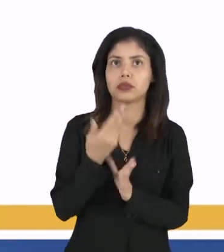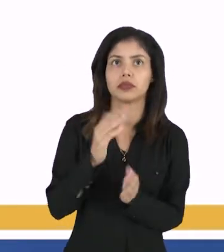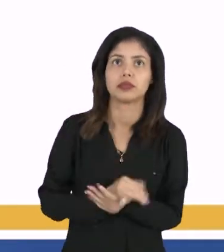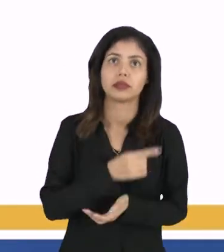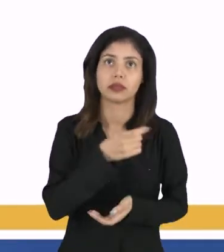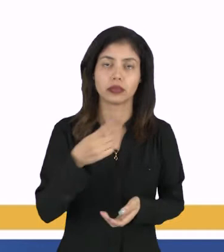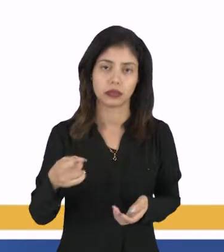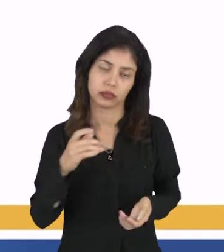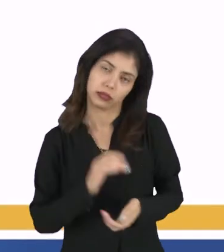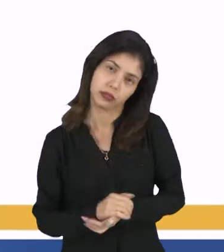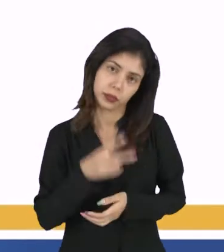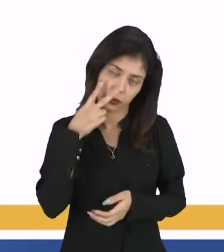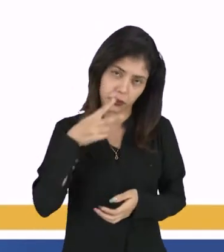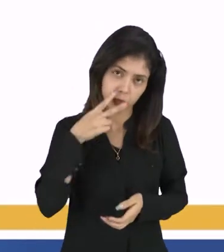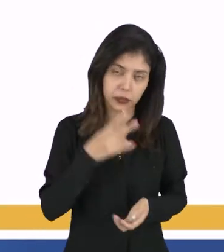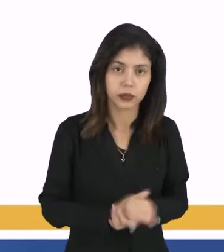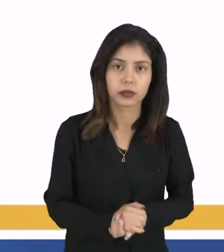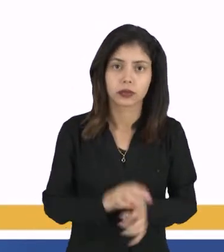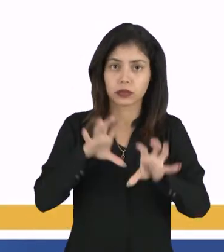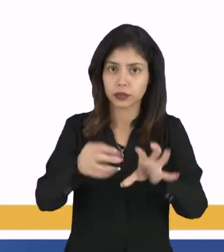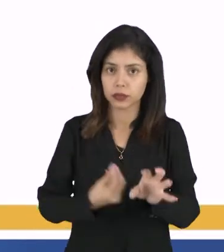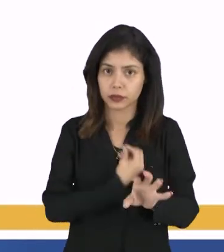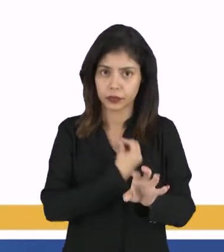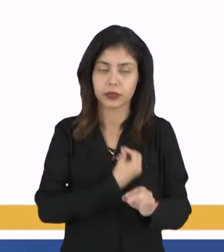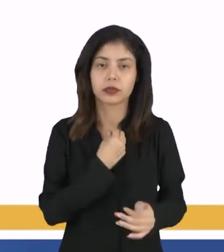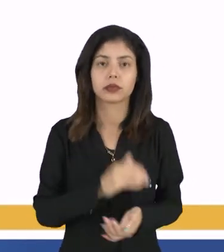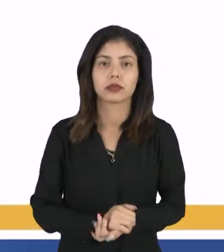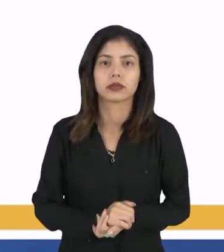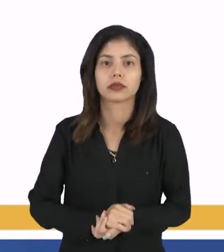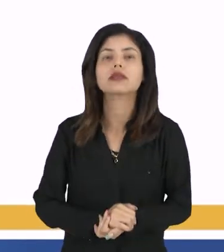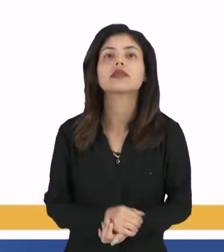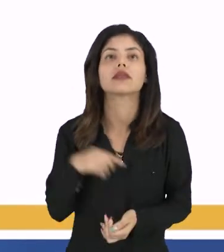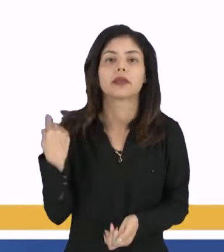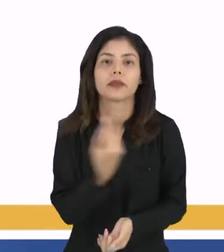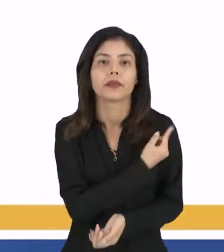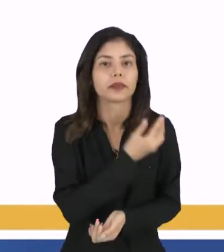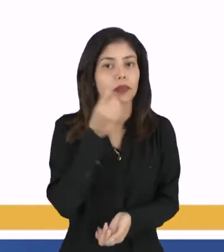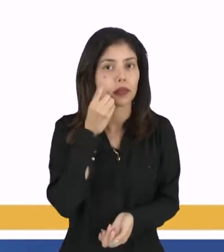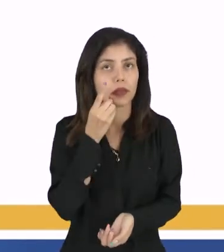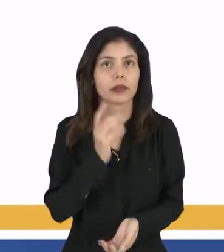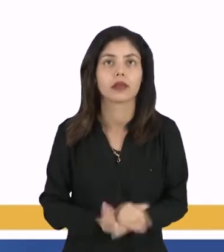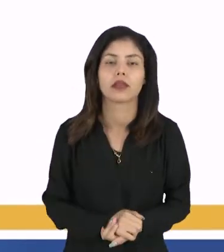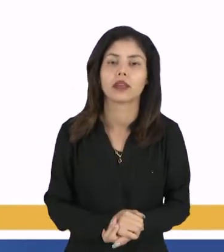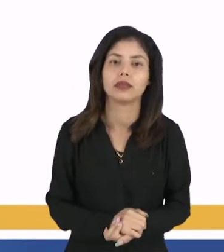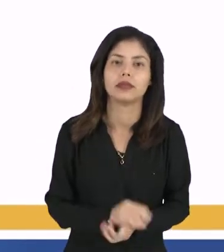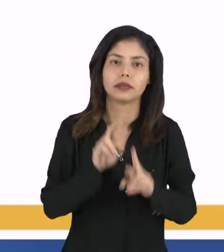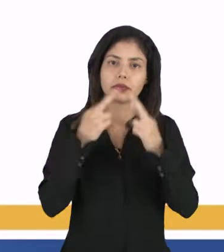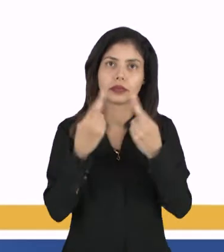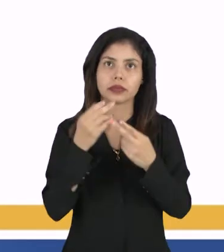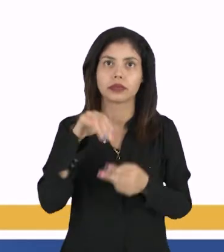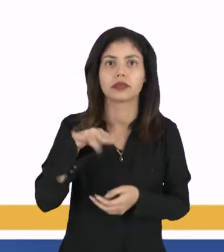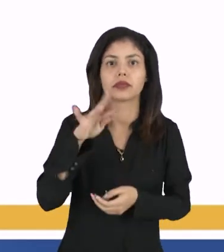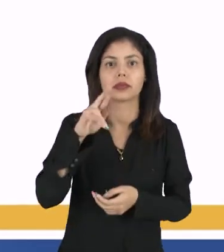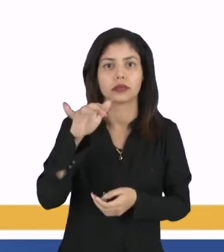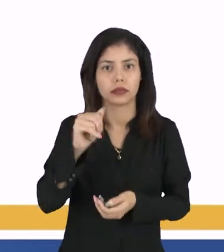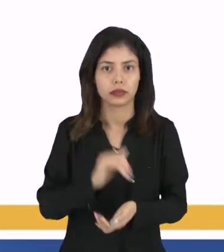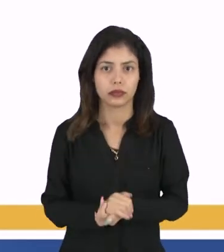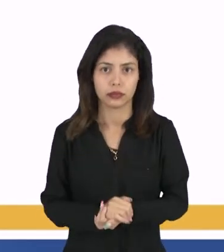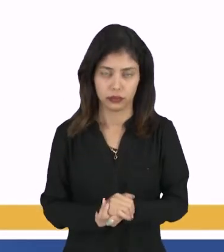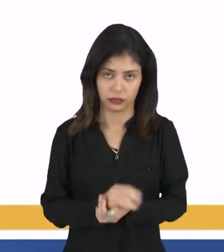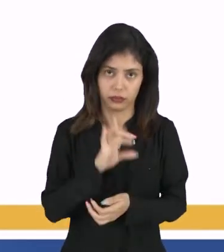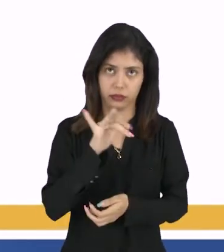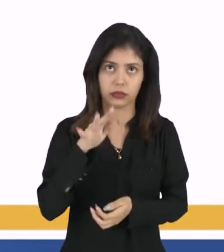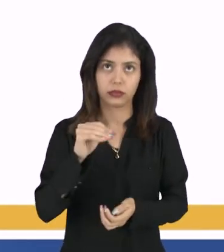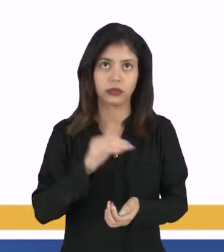ajuda de bactérias, tá? Então vejam que elas estão aí presentes, né, no nosso dia a dia, tá? Então é o reino Monera, é o primeiro reino, o reino das bactérias